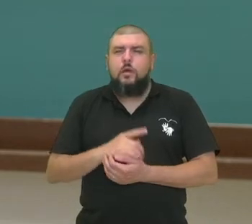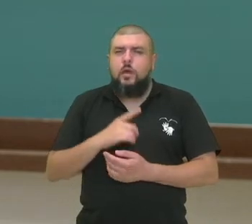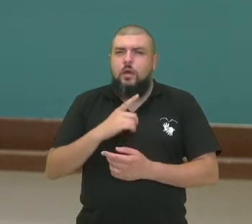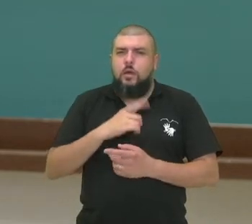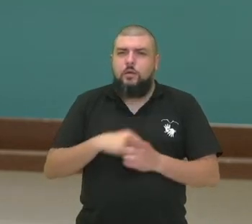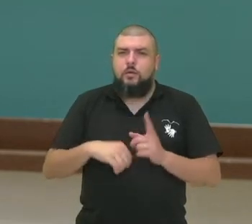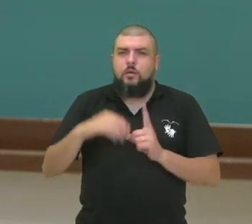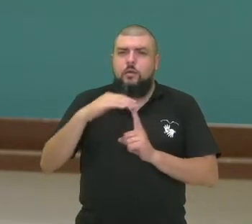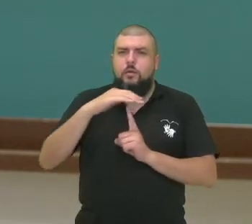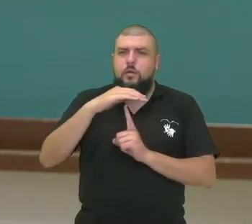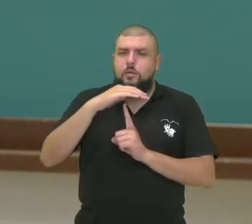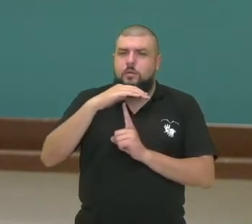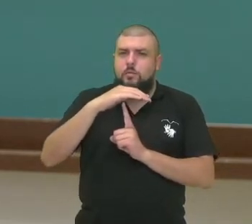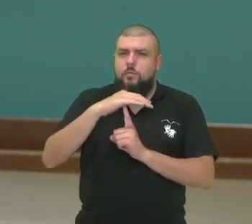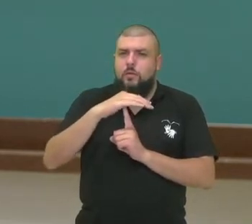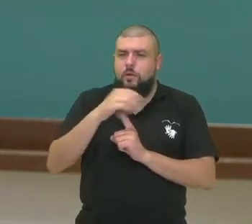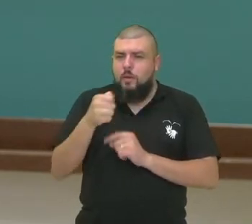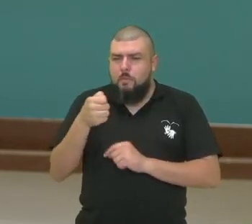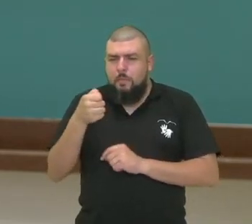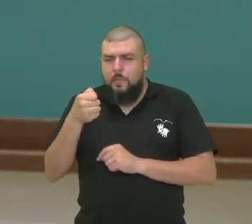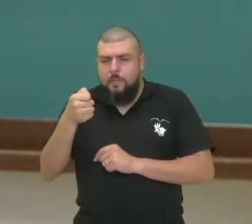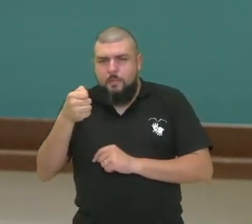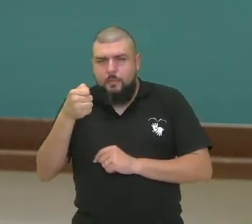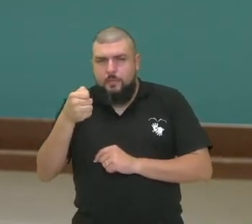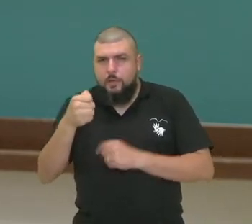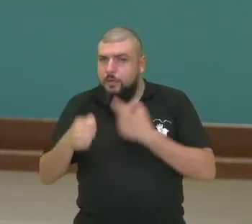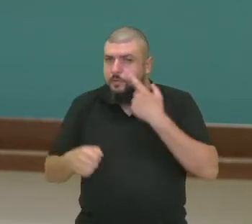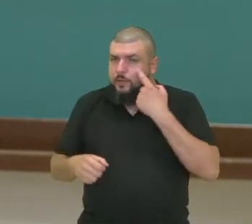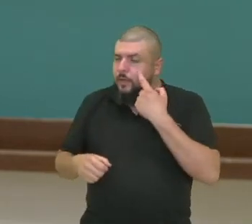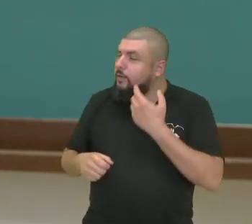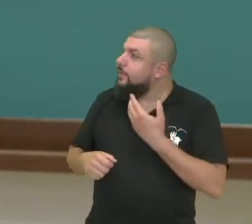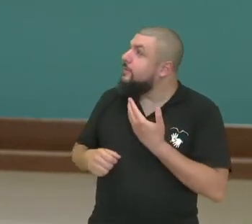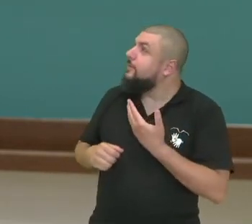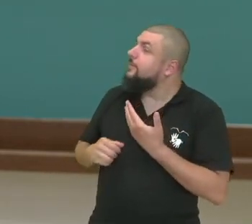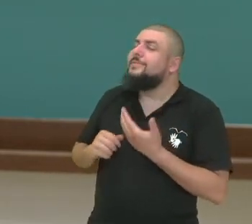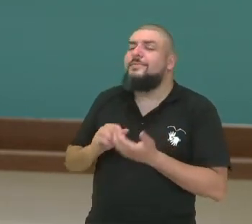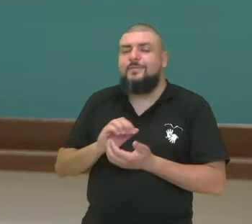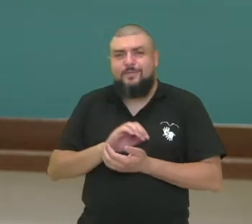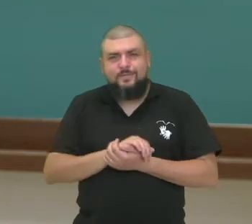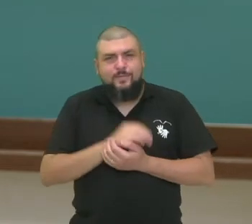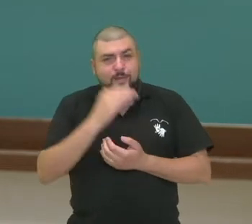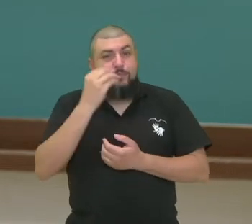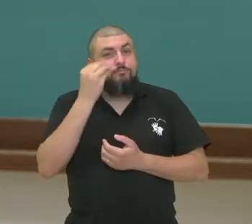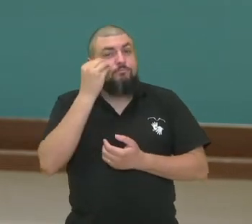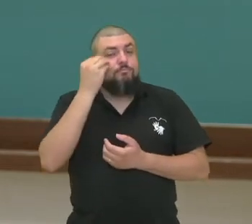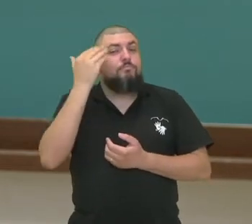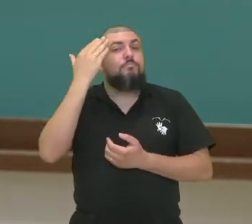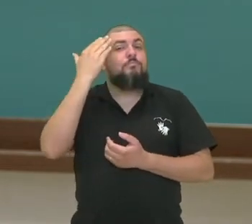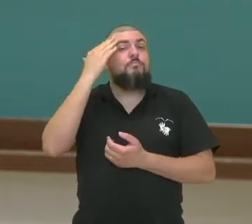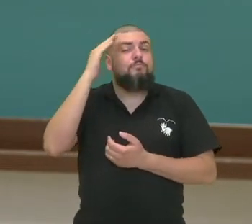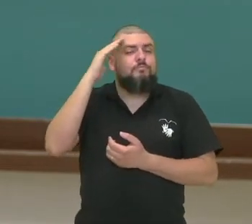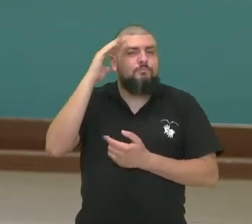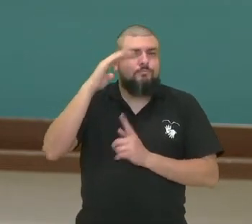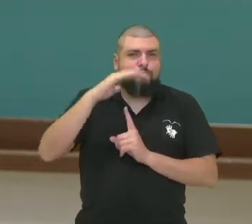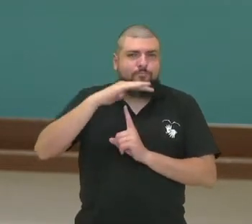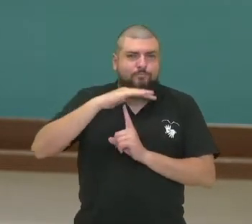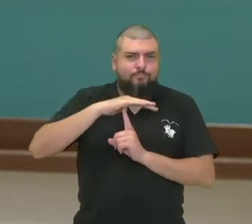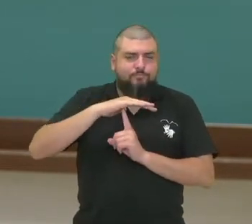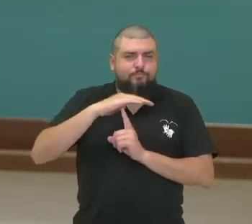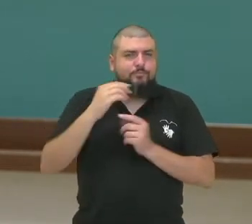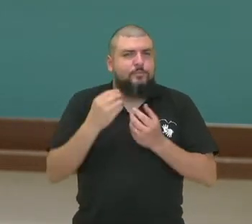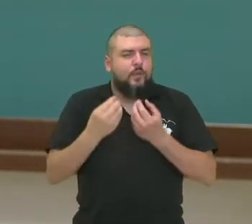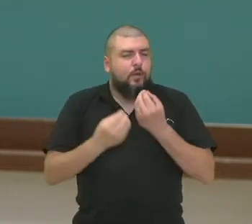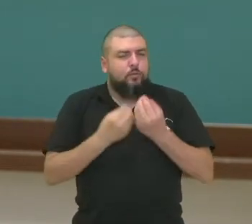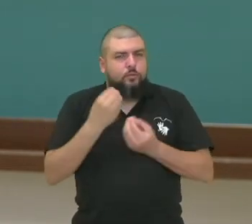sobre a nossa lupa. Vamos analisar e entender melhor o Paraná, o estado do Paraná, através